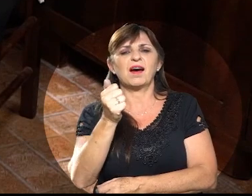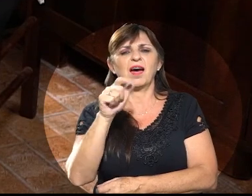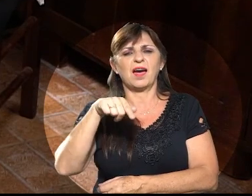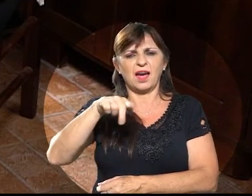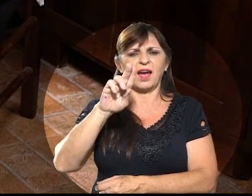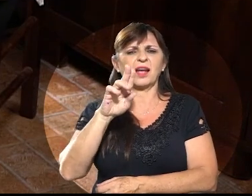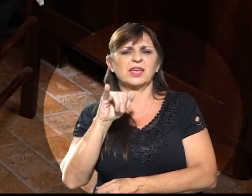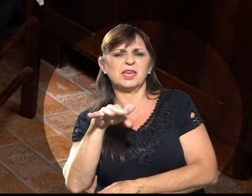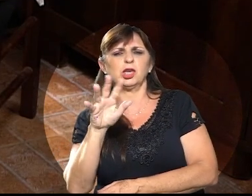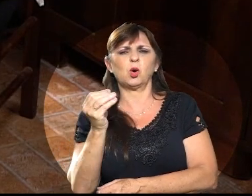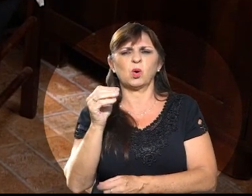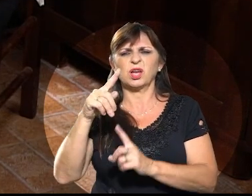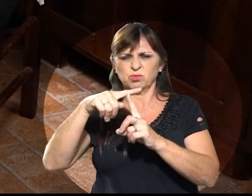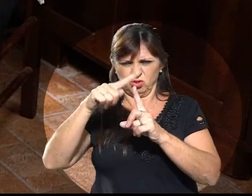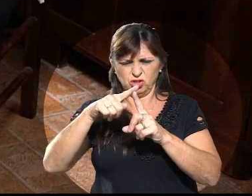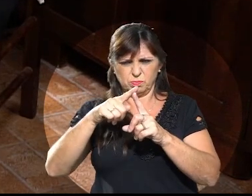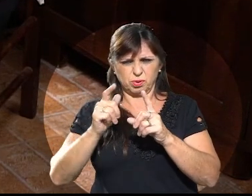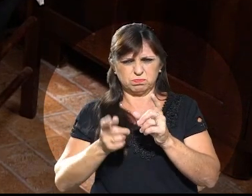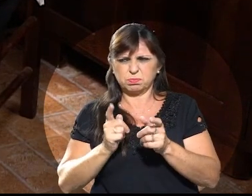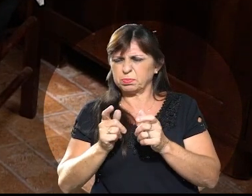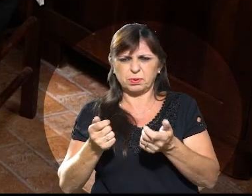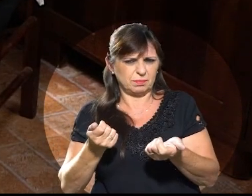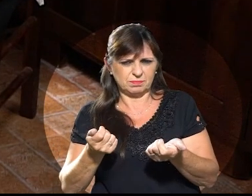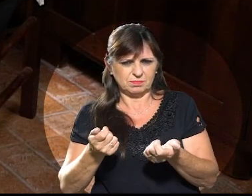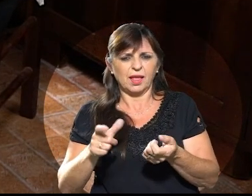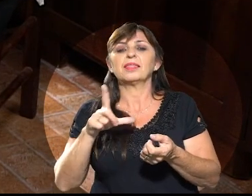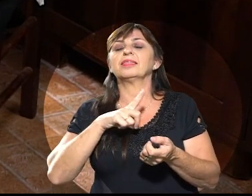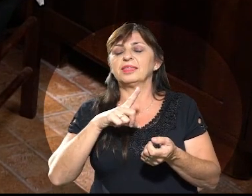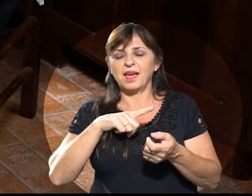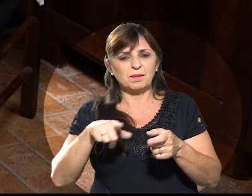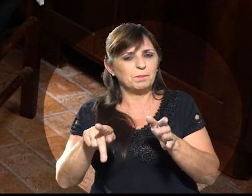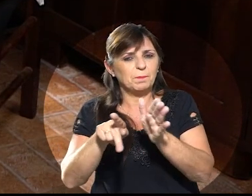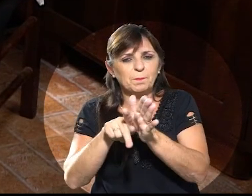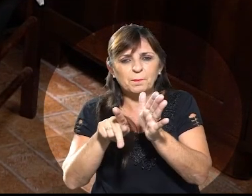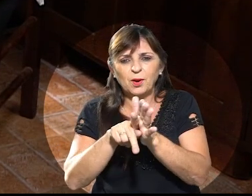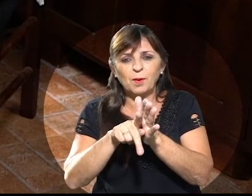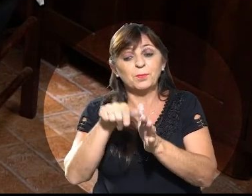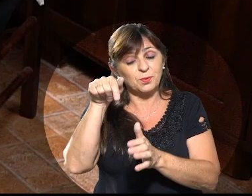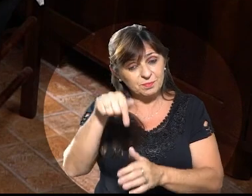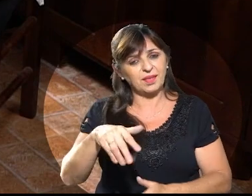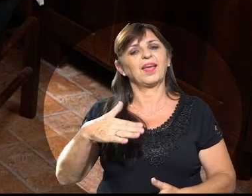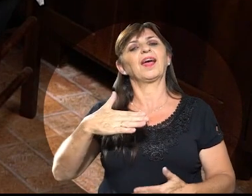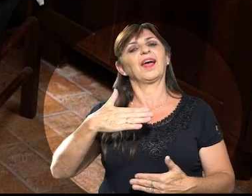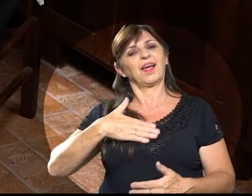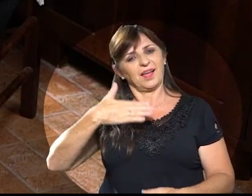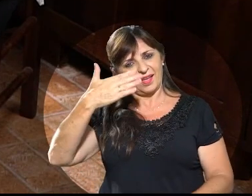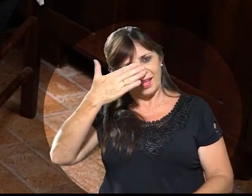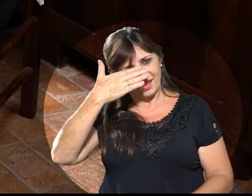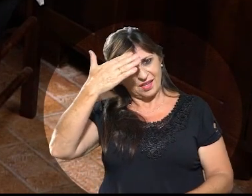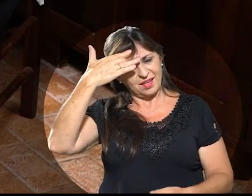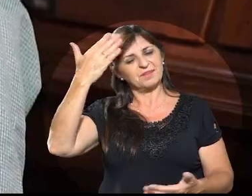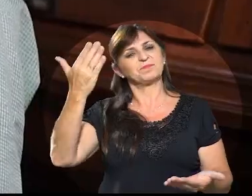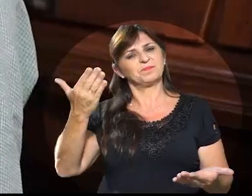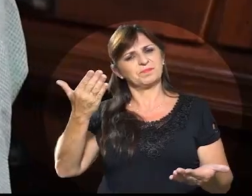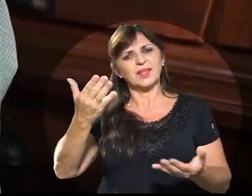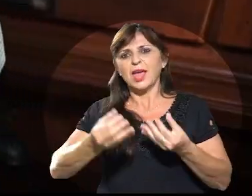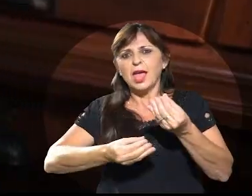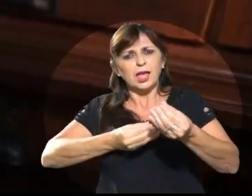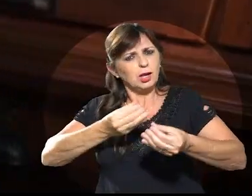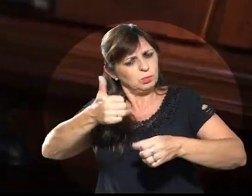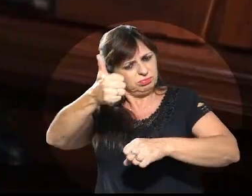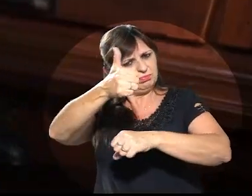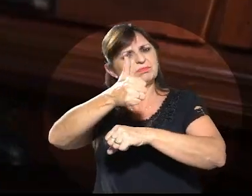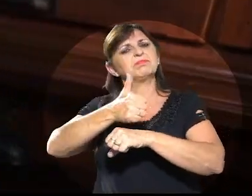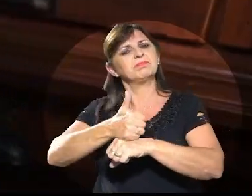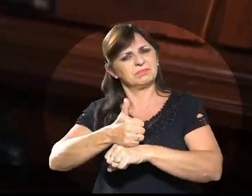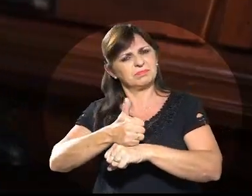notei na culinária, é a substituição da banha de porco pelo azeite de oliva. Isso. Muitos povos árabes